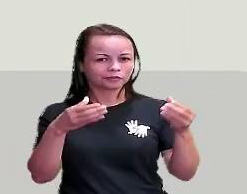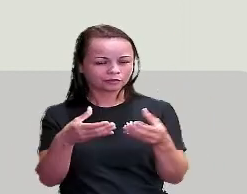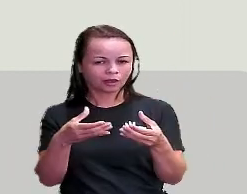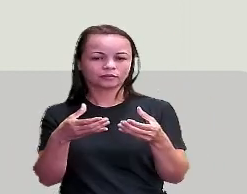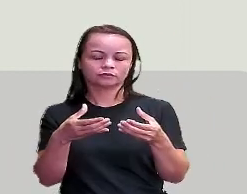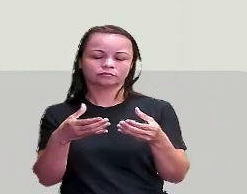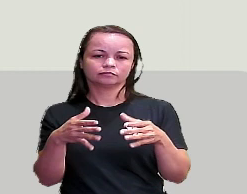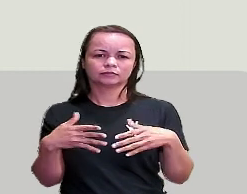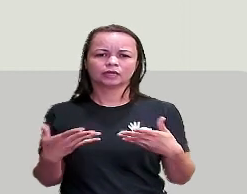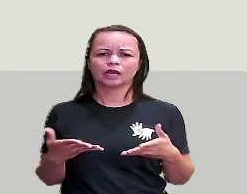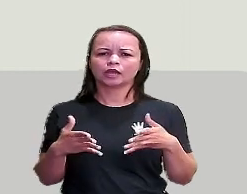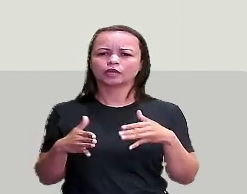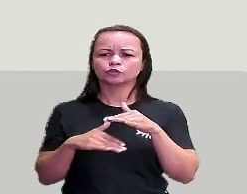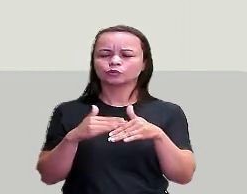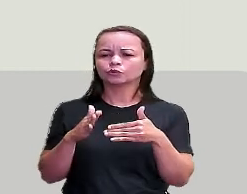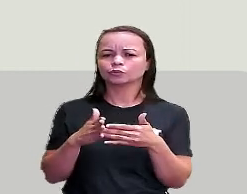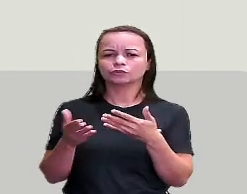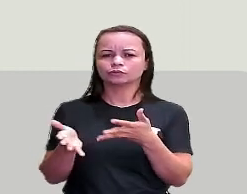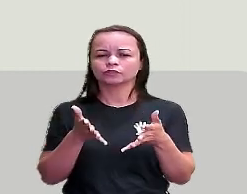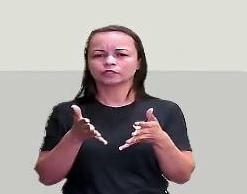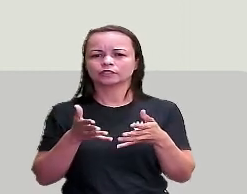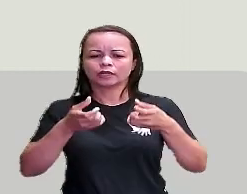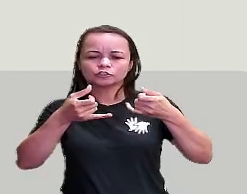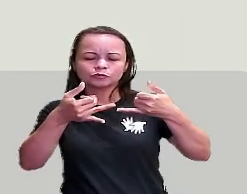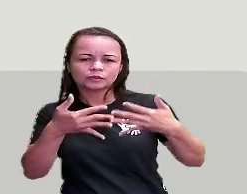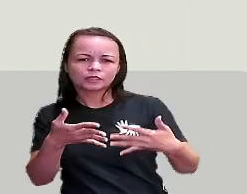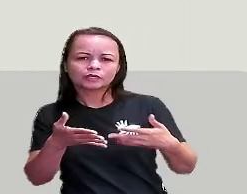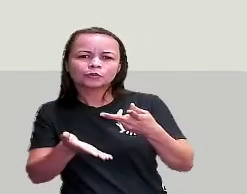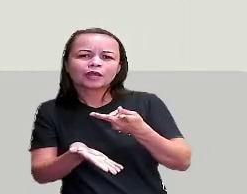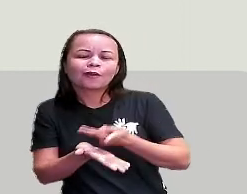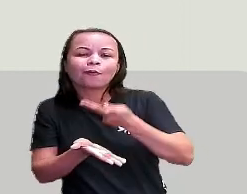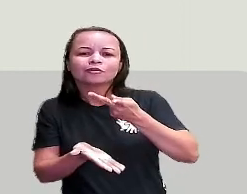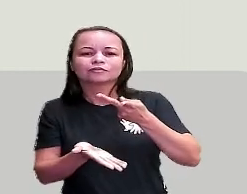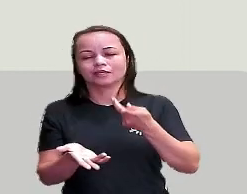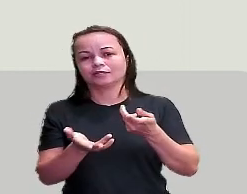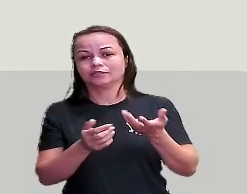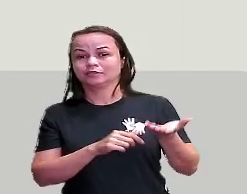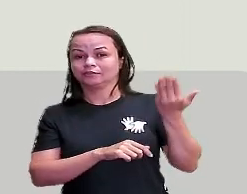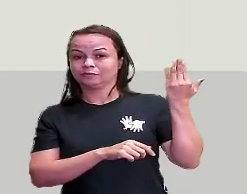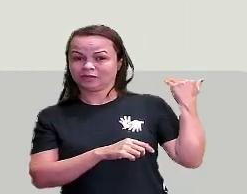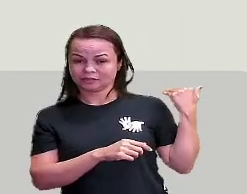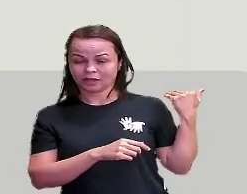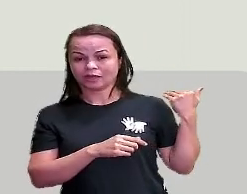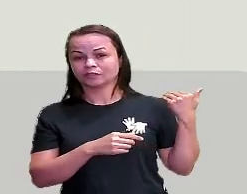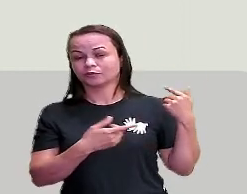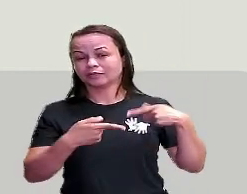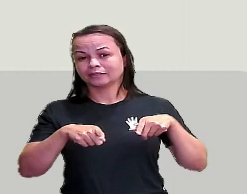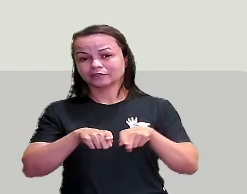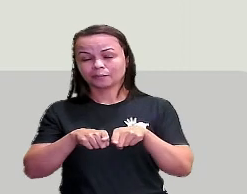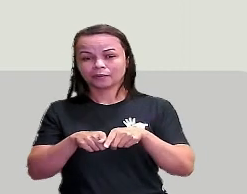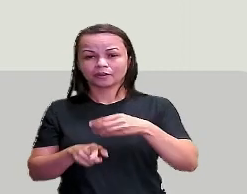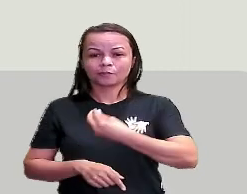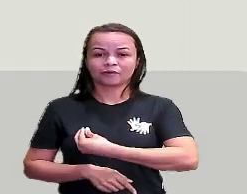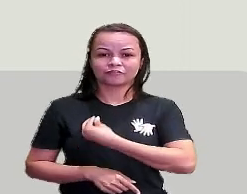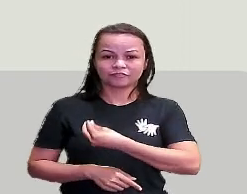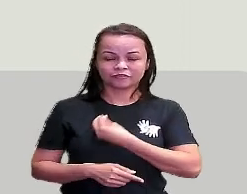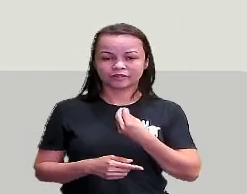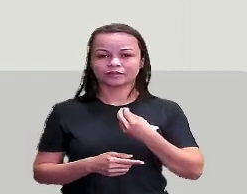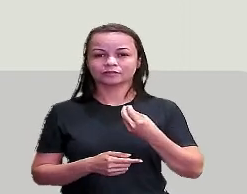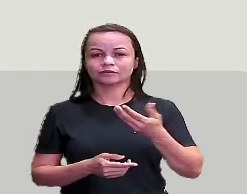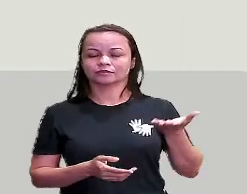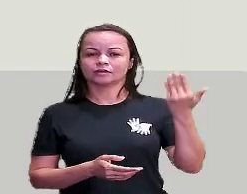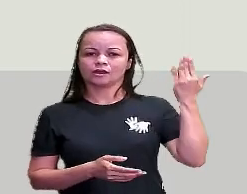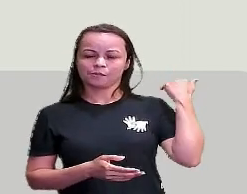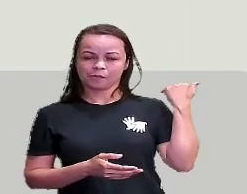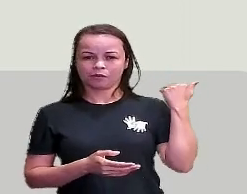seja, é tudo aquilo que vai relatar o que aconteceu, não só o que aconteceu, mas como era a vivência naquela época,